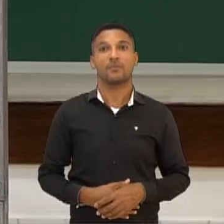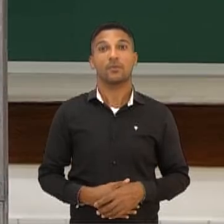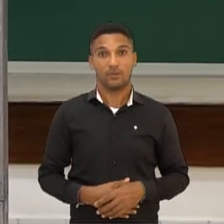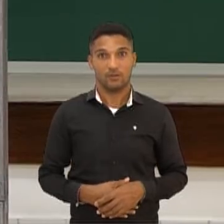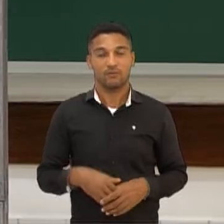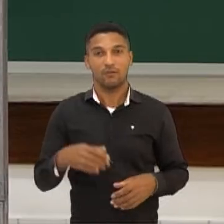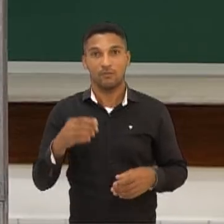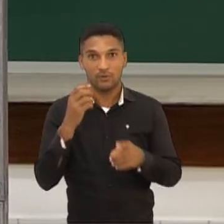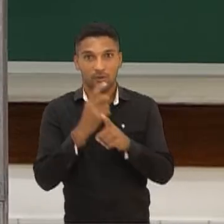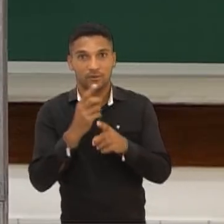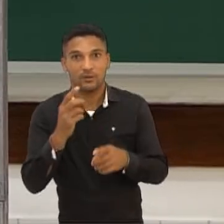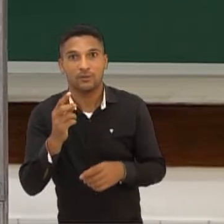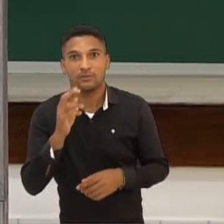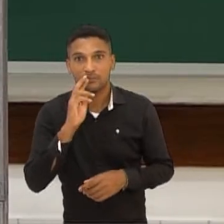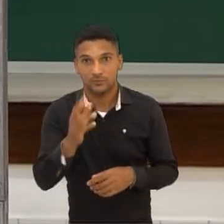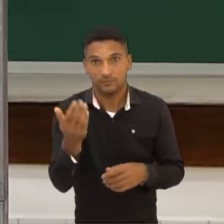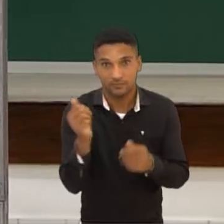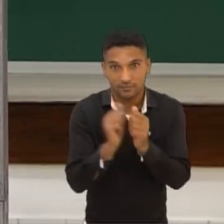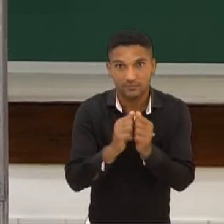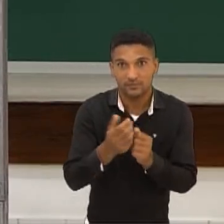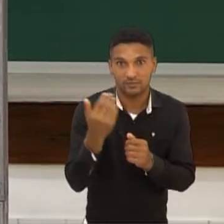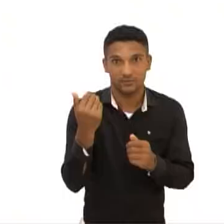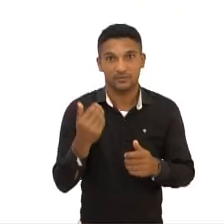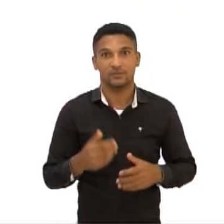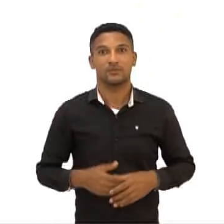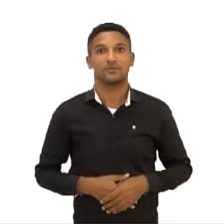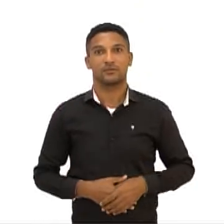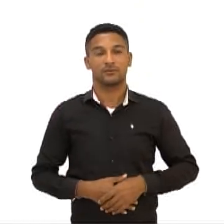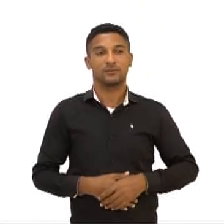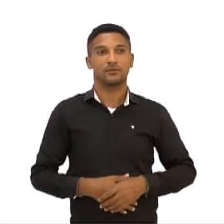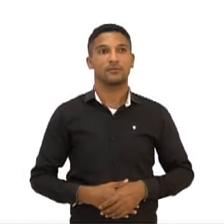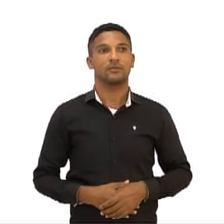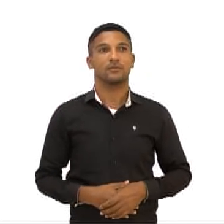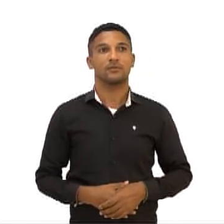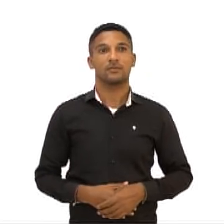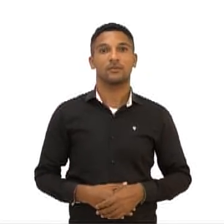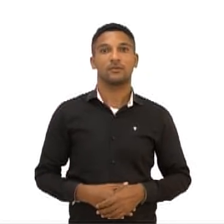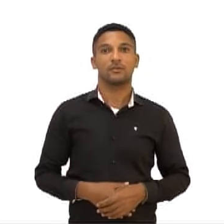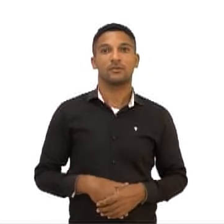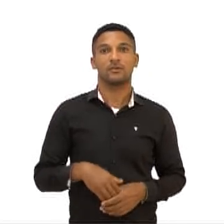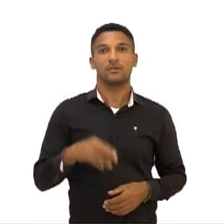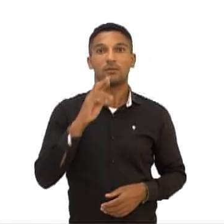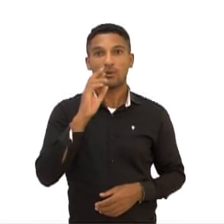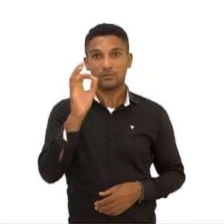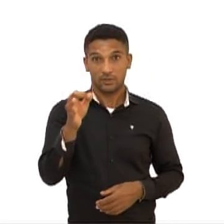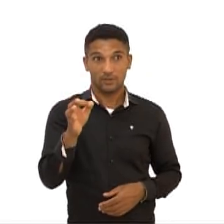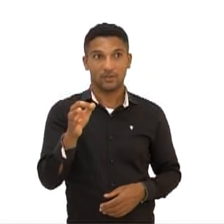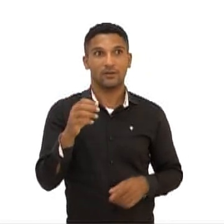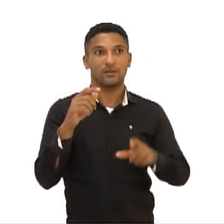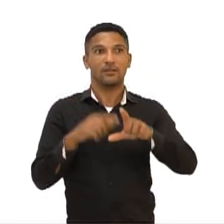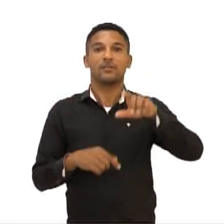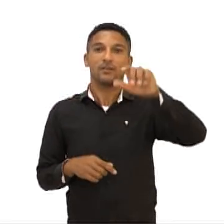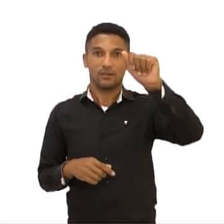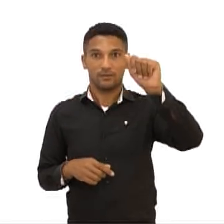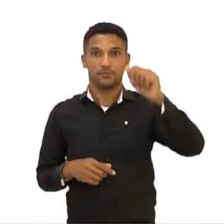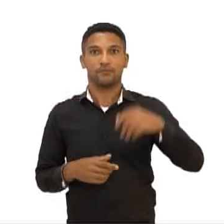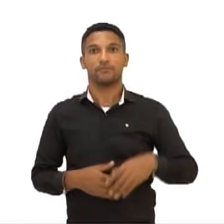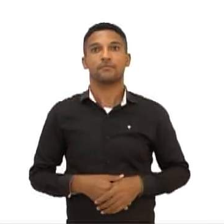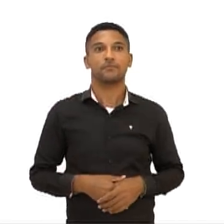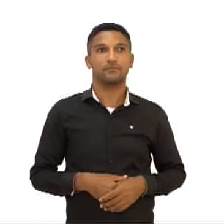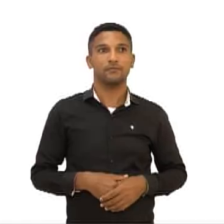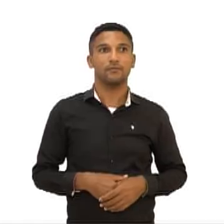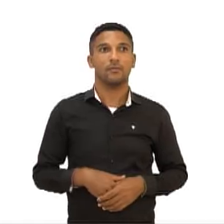Vamos descobrir juntos aqui a resposta correta? Então vamos lá. Alternativa correta, letra A, né?